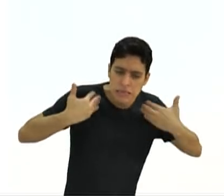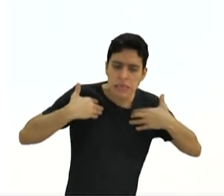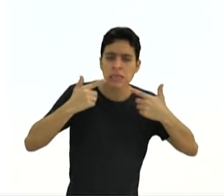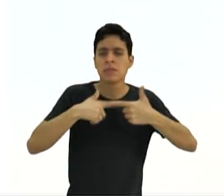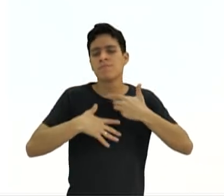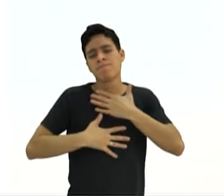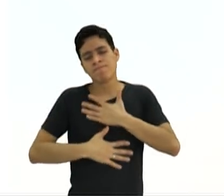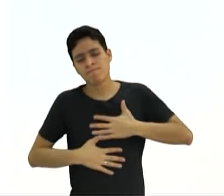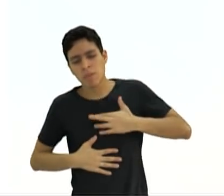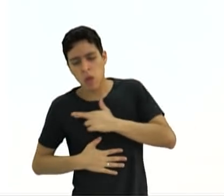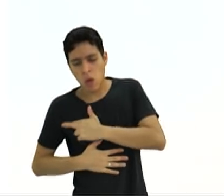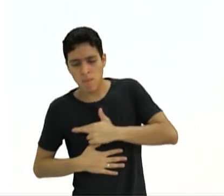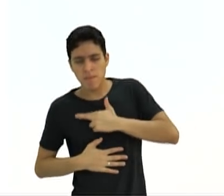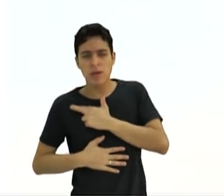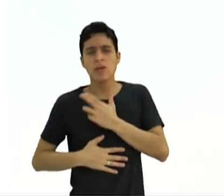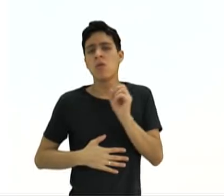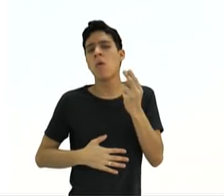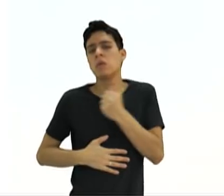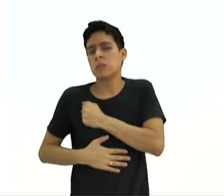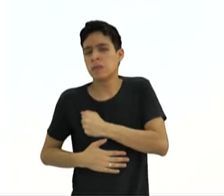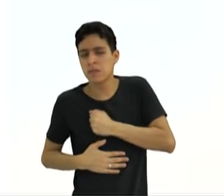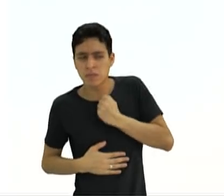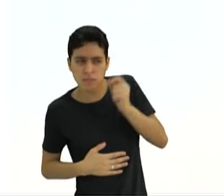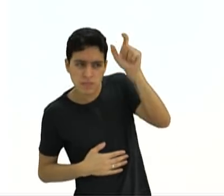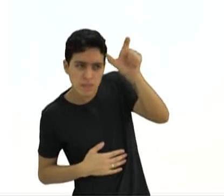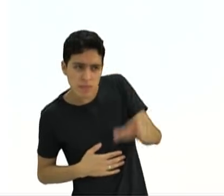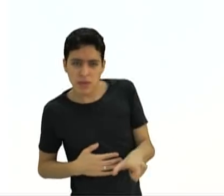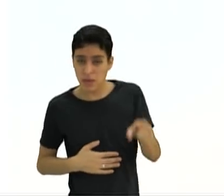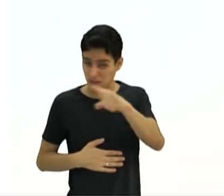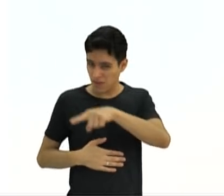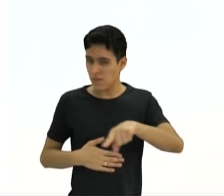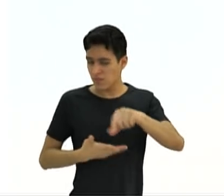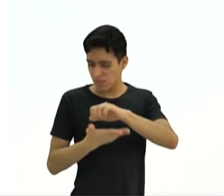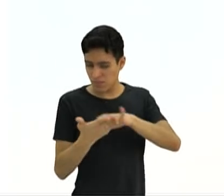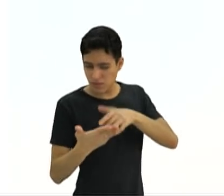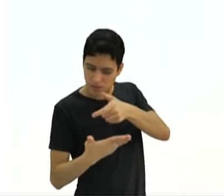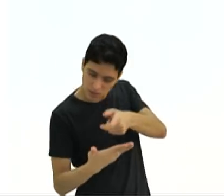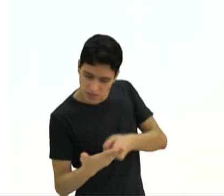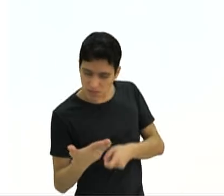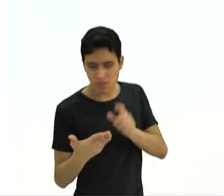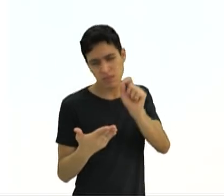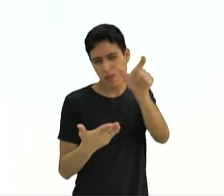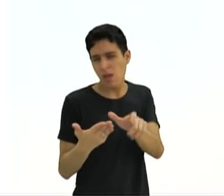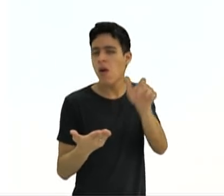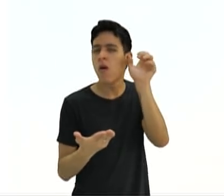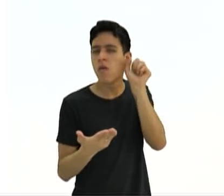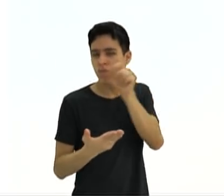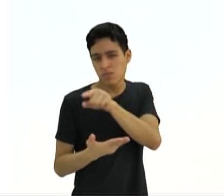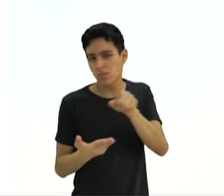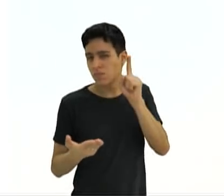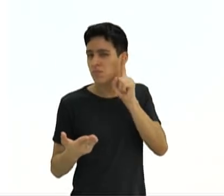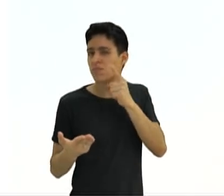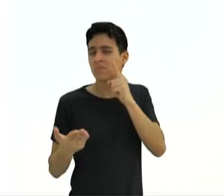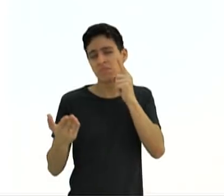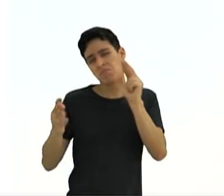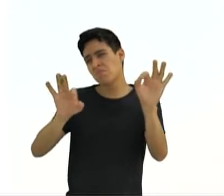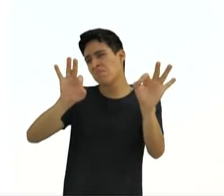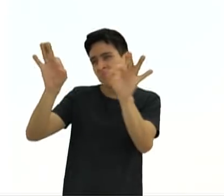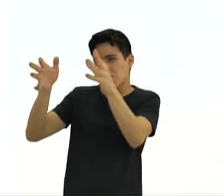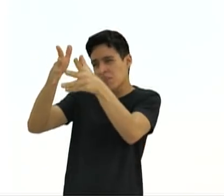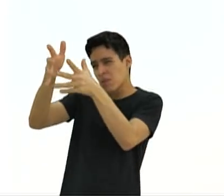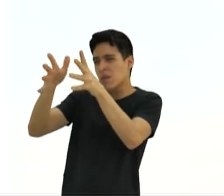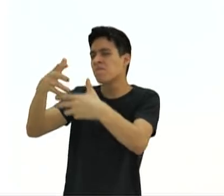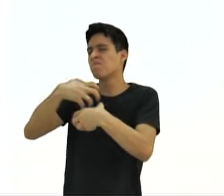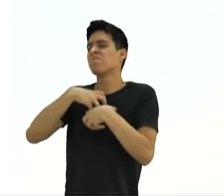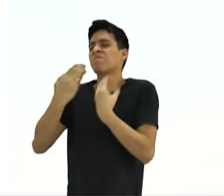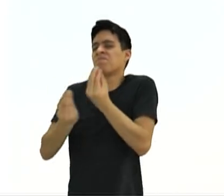romântico, te deixa com saudade de alguém, tá? Então a atividade é essa, tem que escrever lá a letra e dizer por quê, qual que é o sentimento que